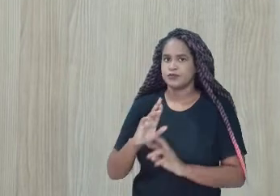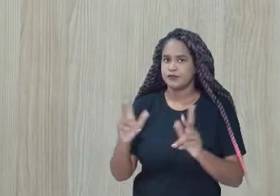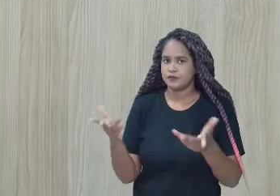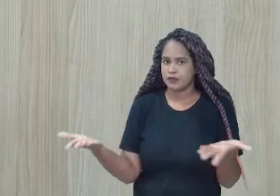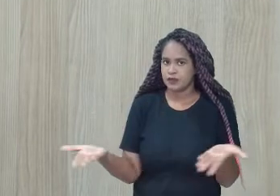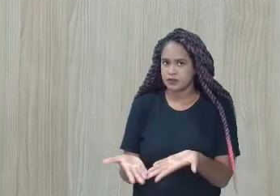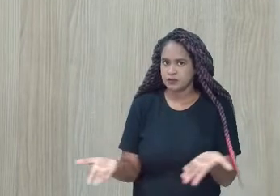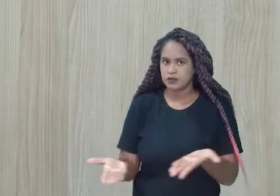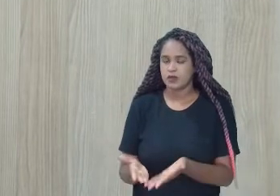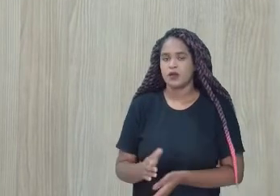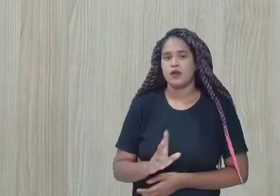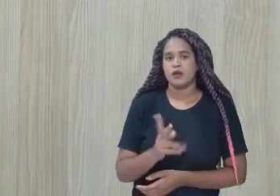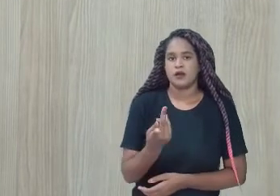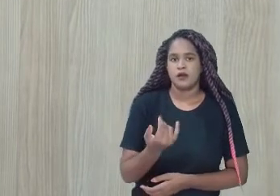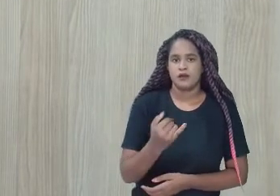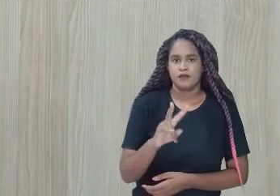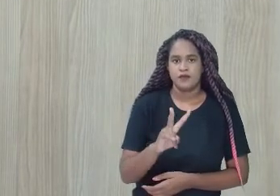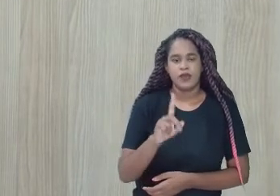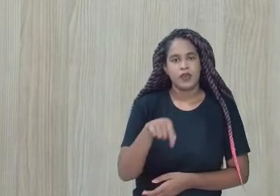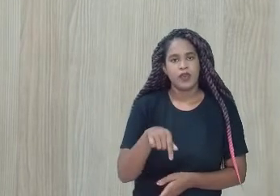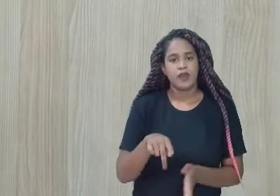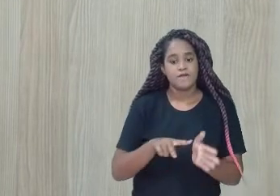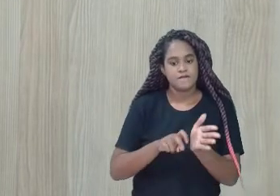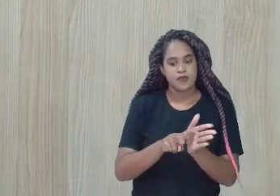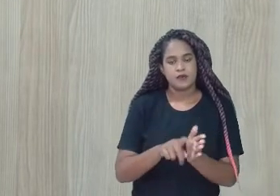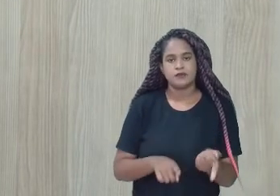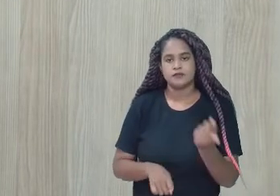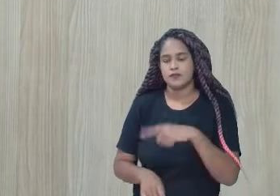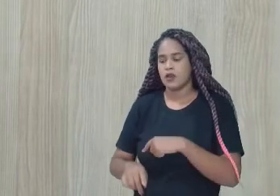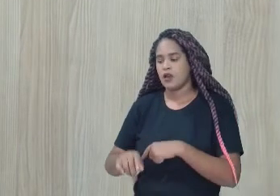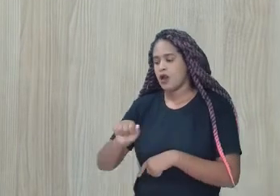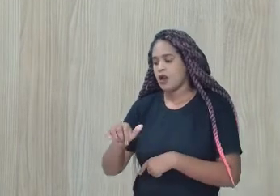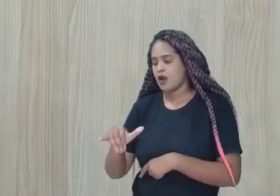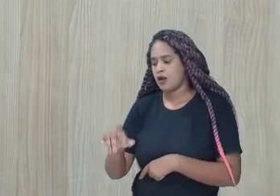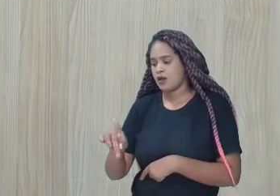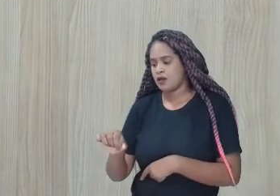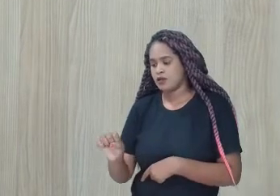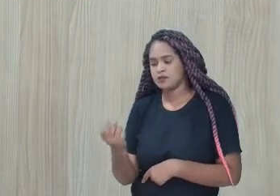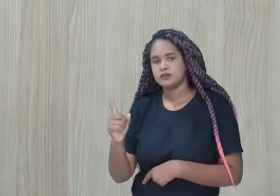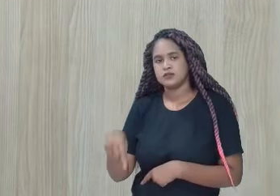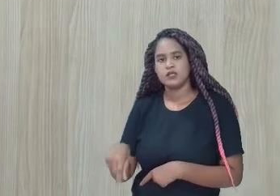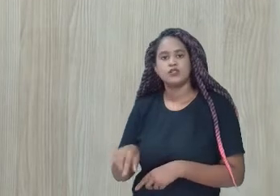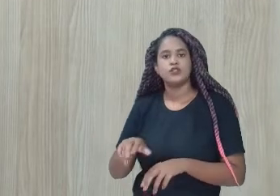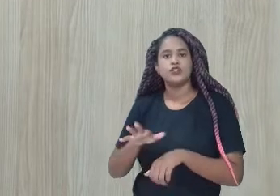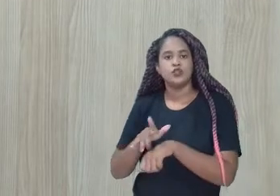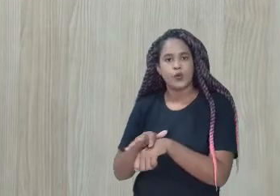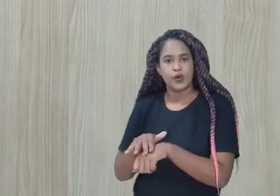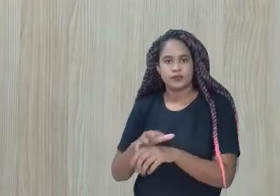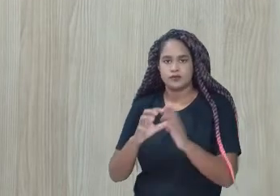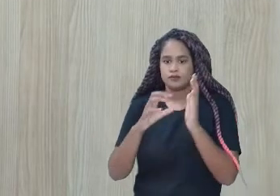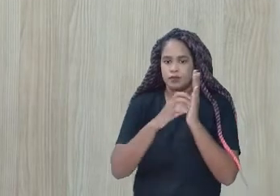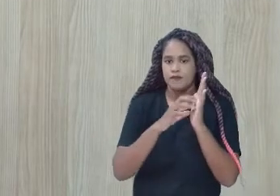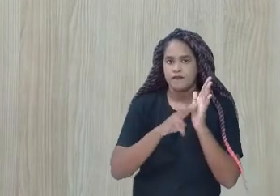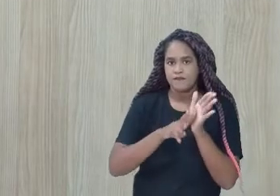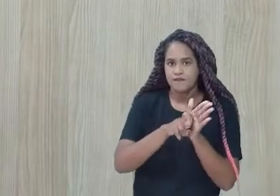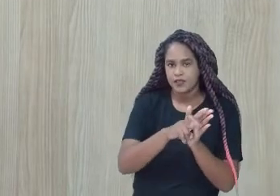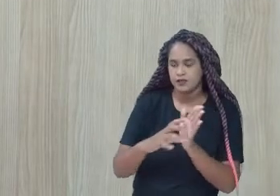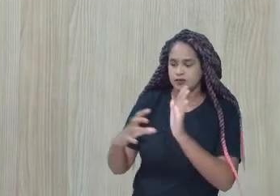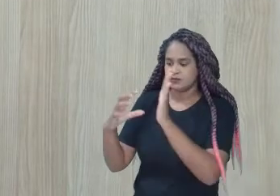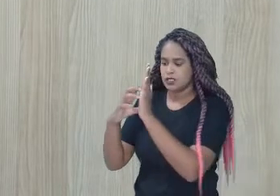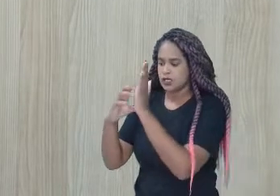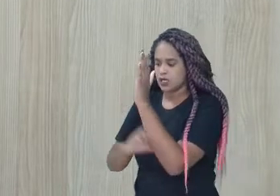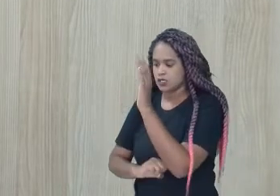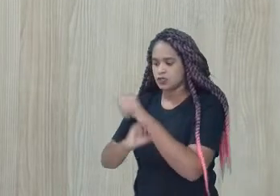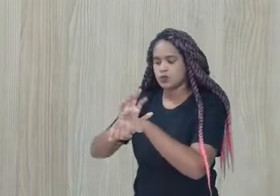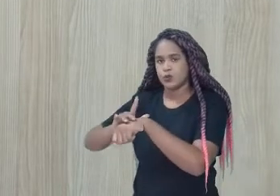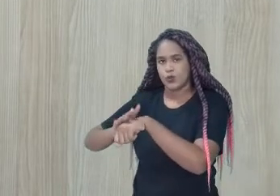Cláudia? Que o HIV representa aí a questão do vírus e a AIDS a questão da doença. É muito bom saber que a partir dessa aula vocês agora